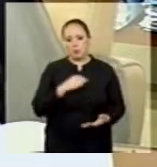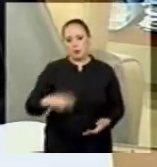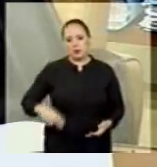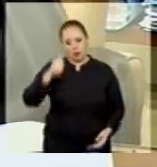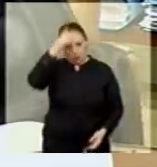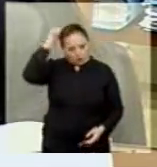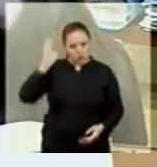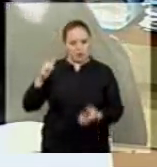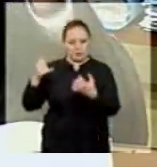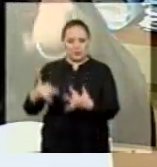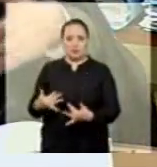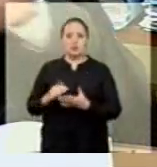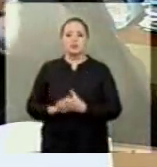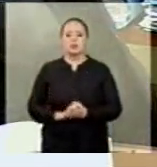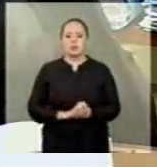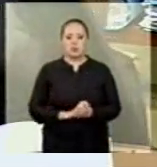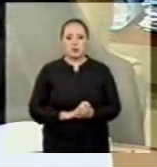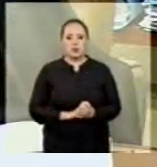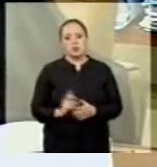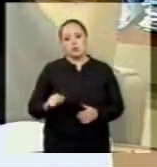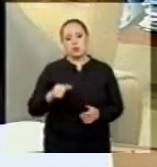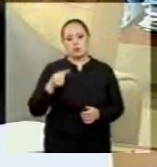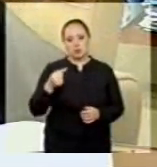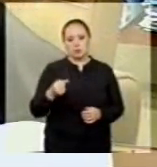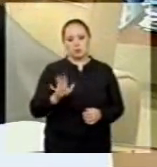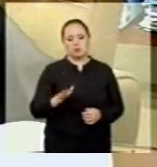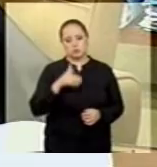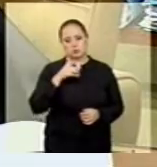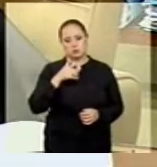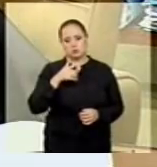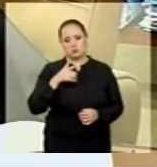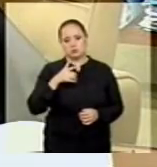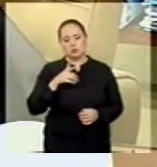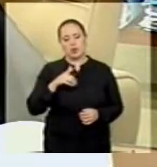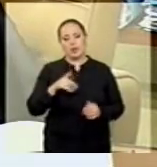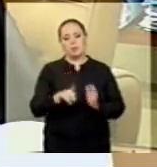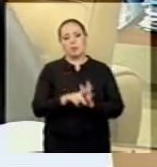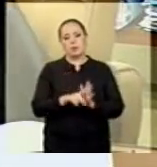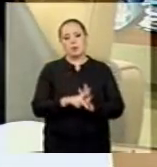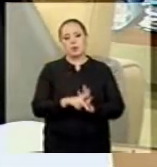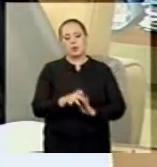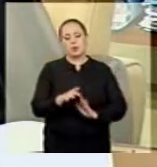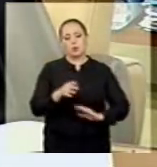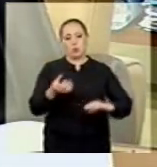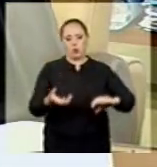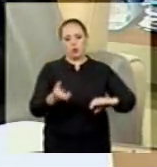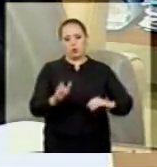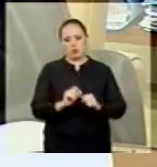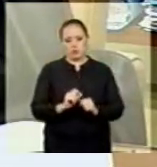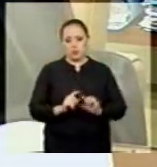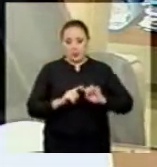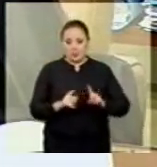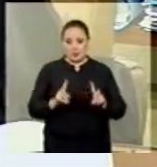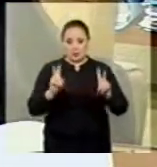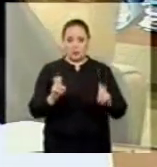Alexandre. E depois isto foi superado por iniciativa, inclusive, do Congresso Nacional. Mas no que diz respeito